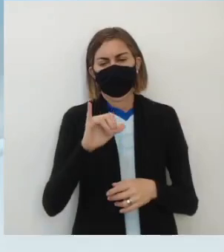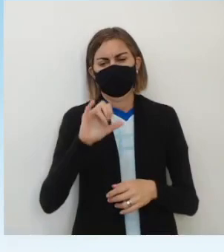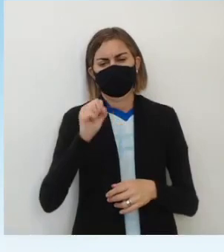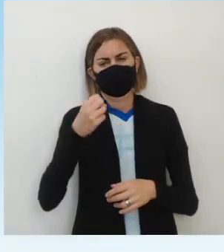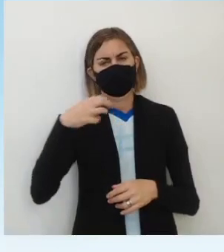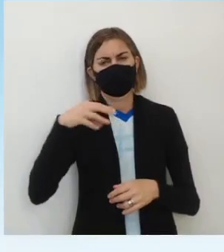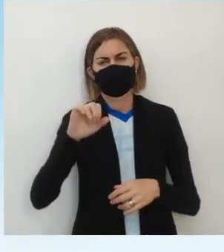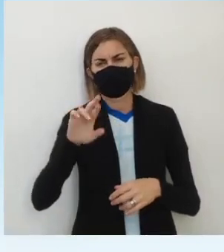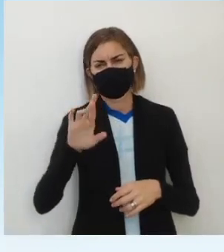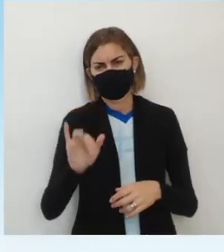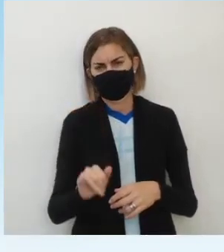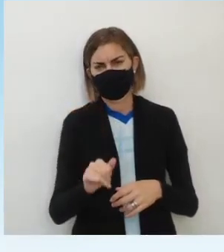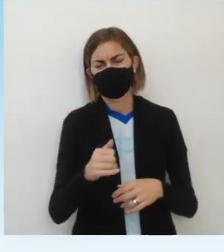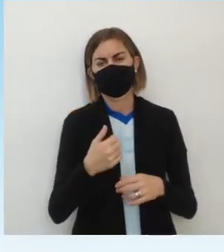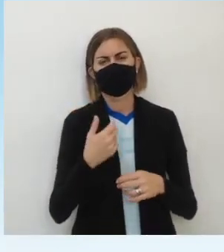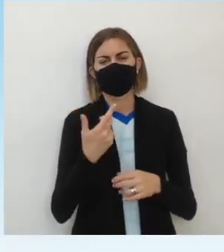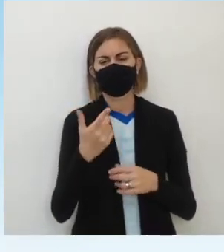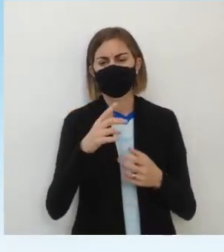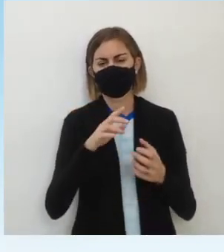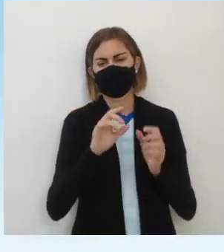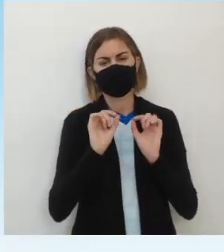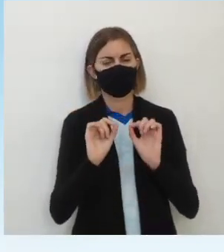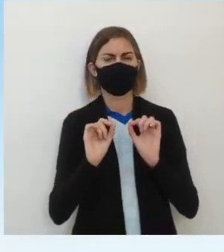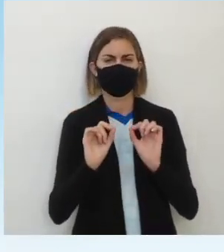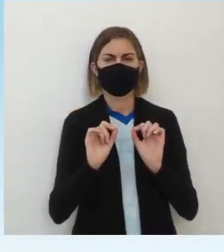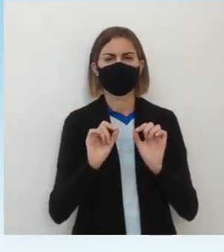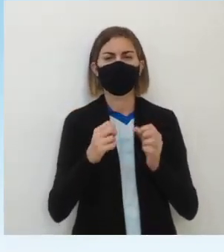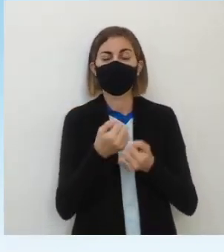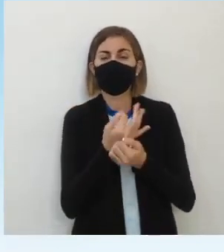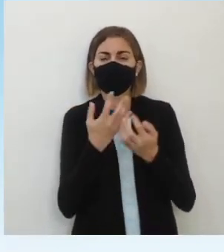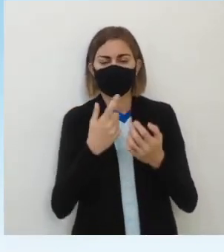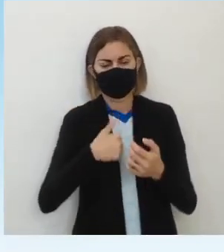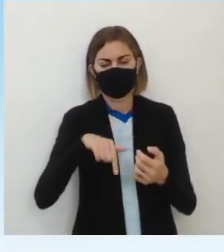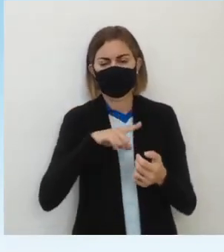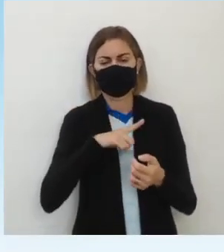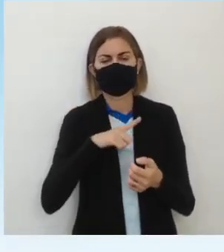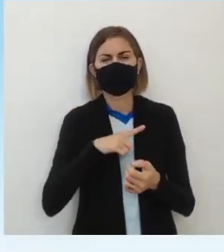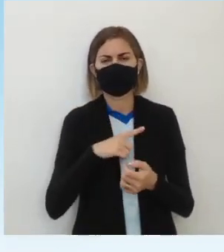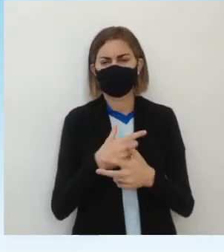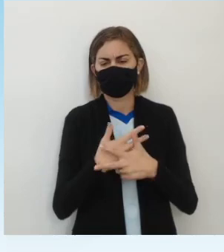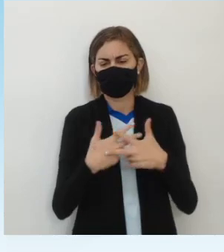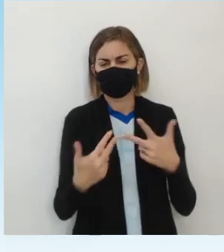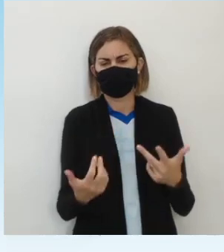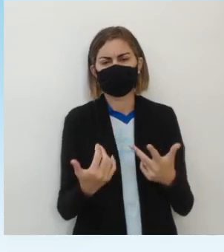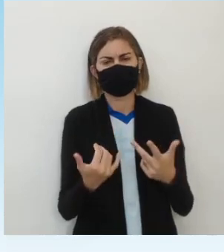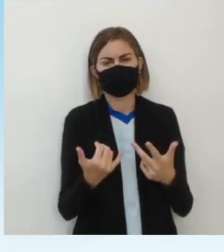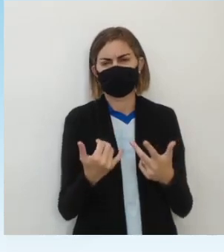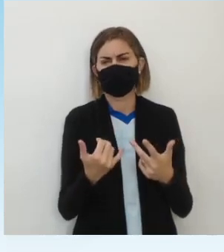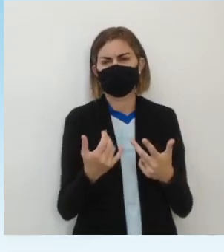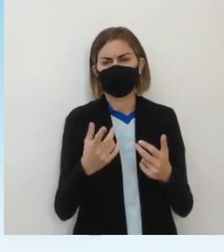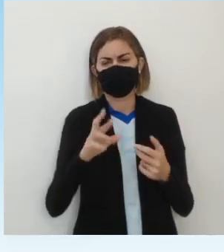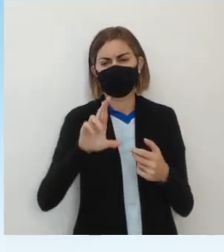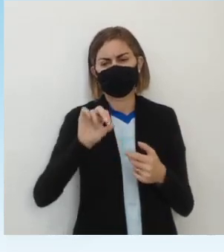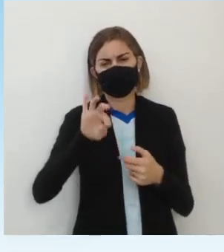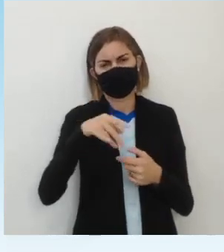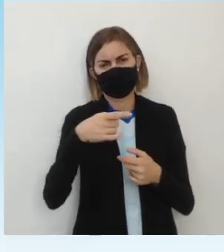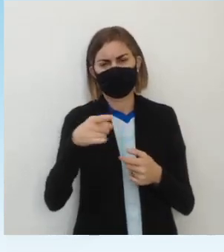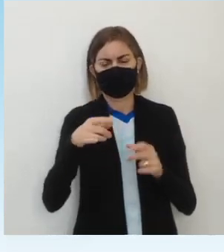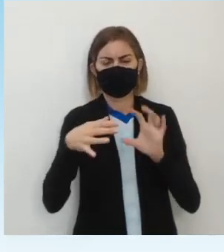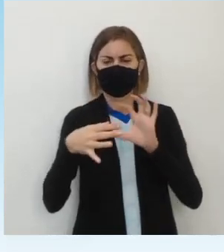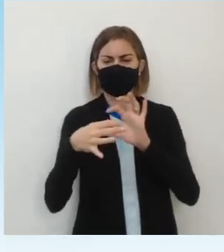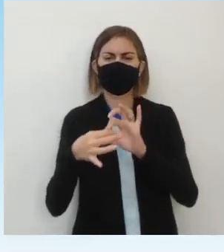isomeria cis-trans, configuração cis-trans, quando eu tenho algo que impeça essa rotação da